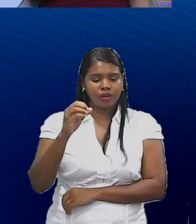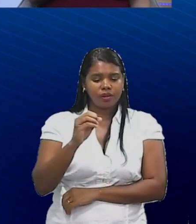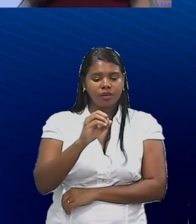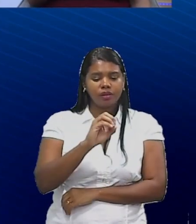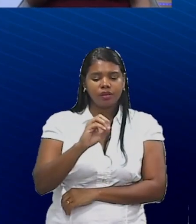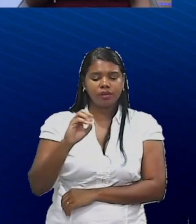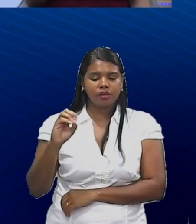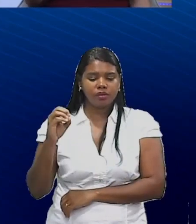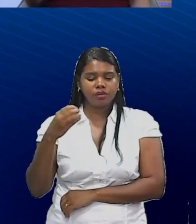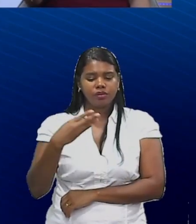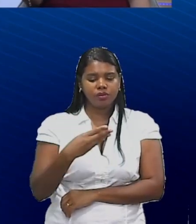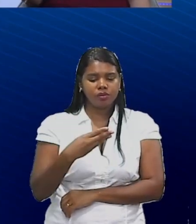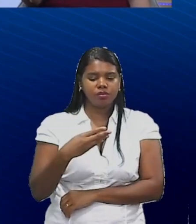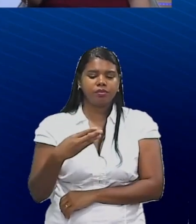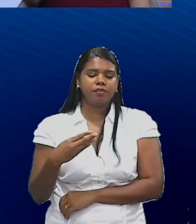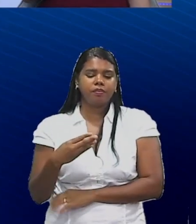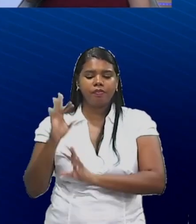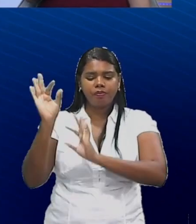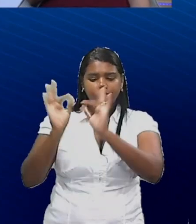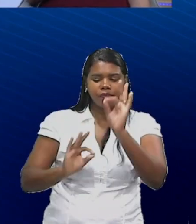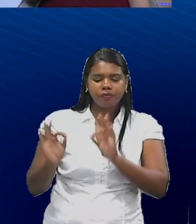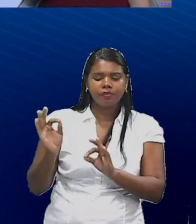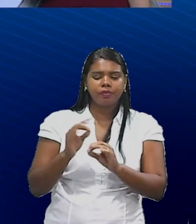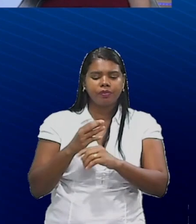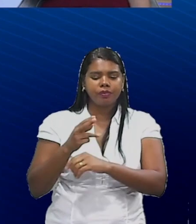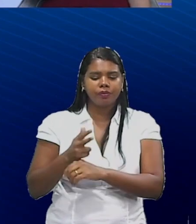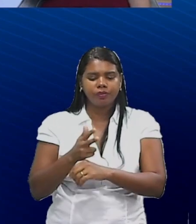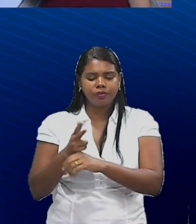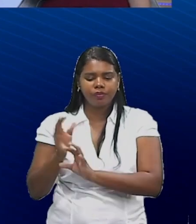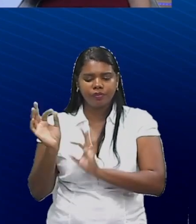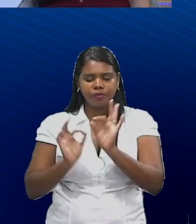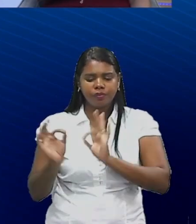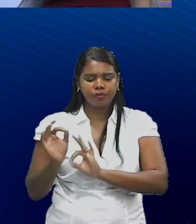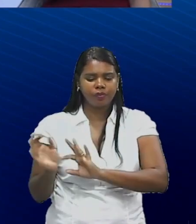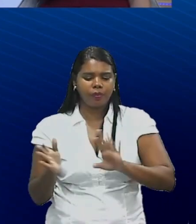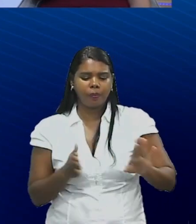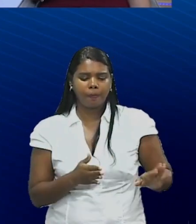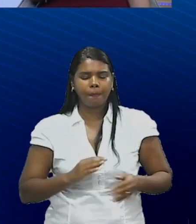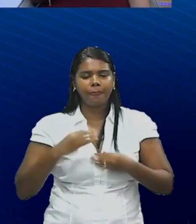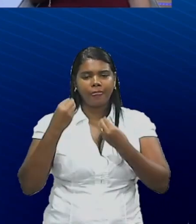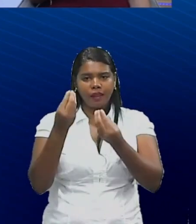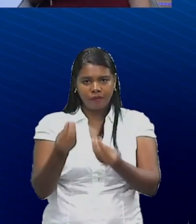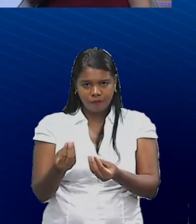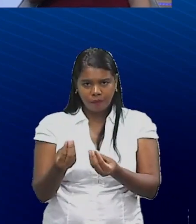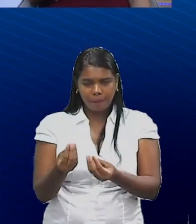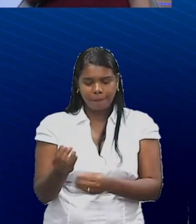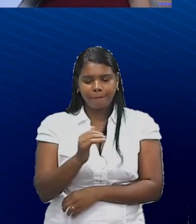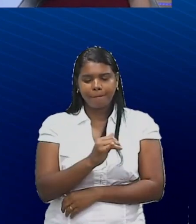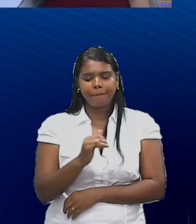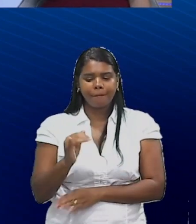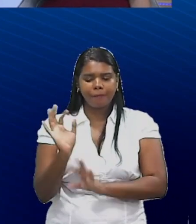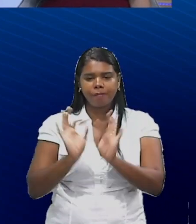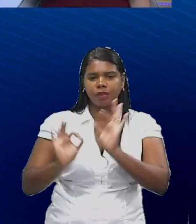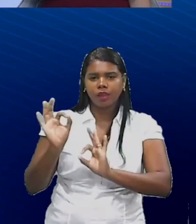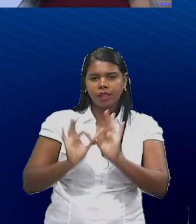para o monitoramento e medição. Ou seja, essa norma fornece uma estrutura,